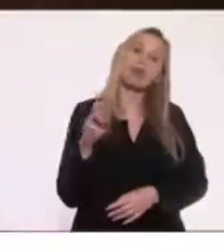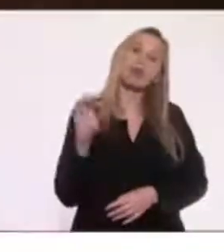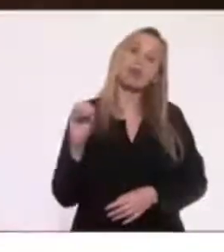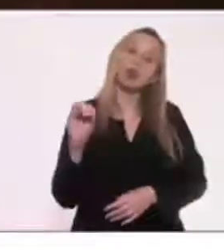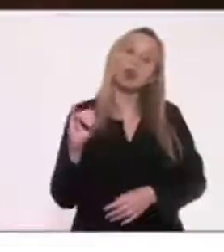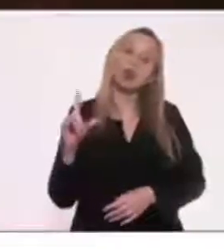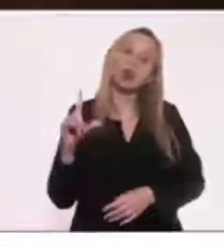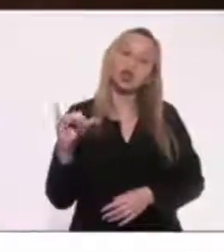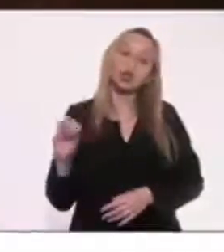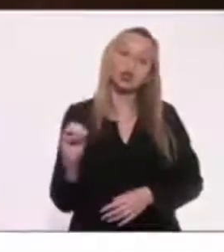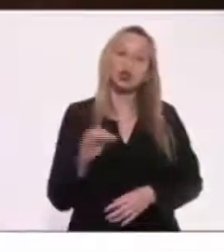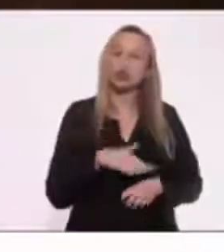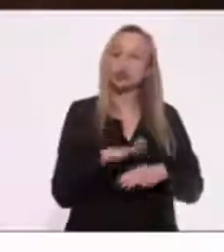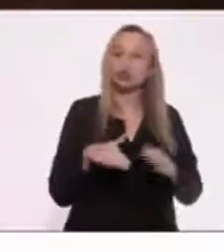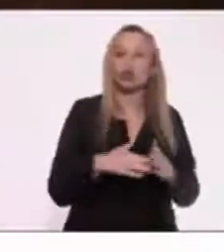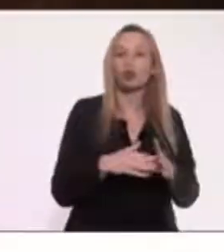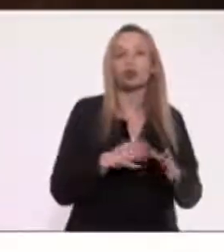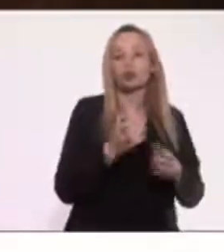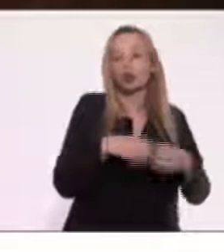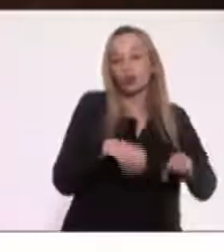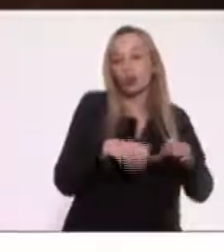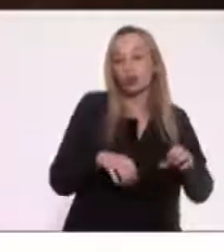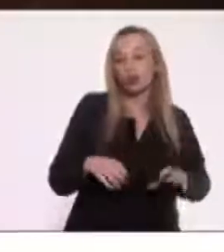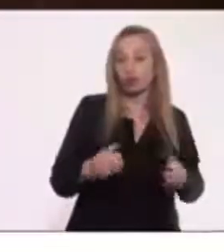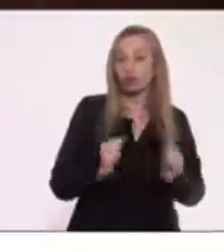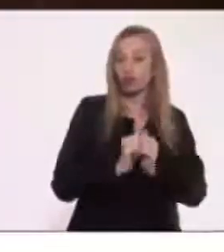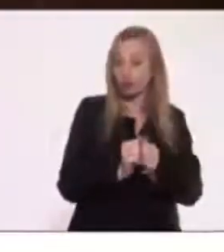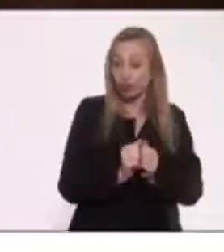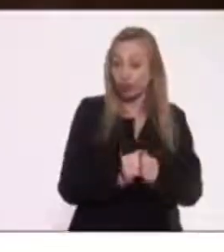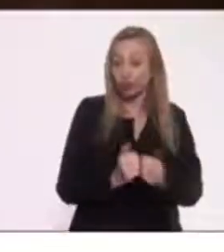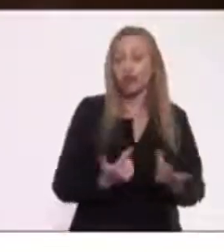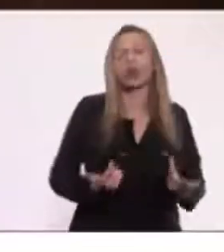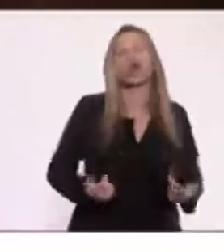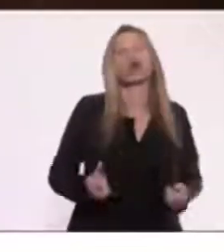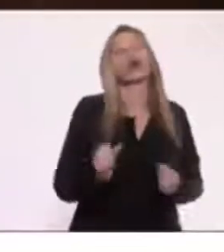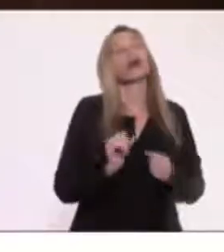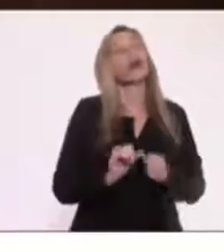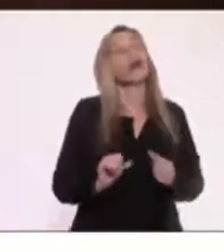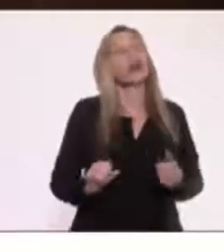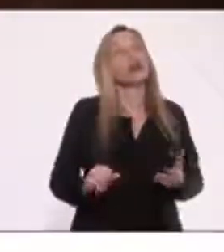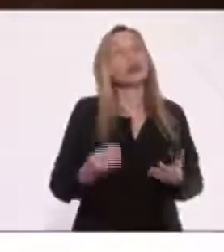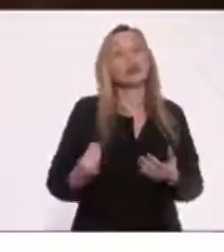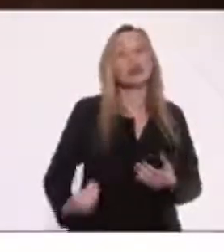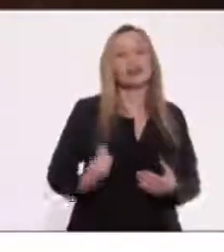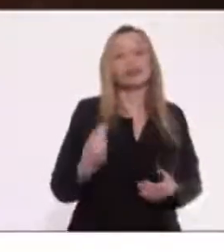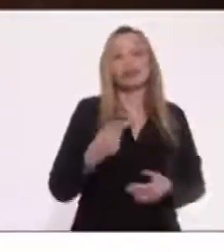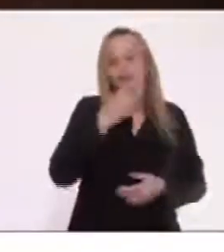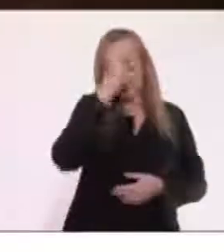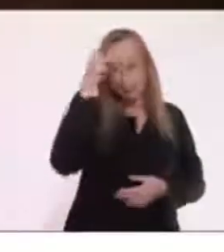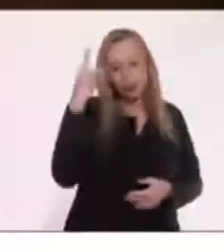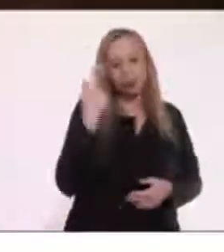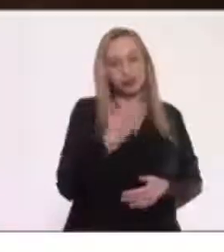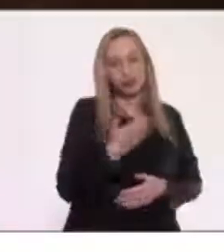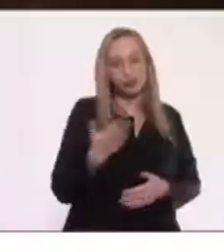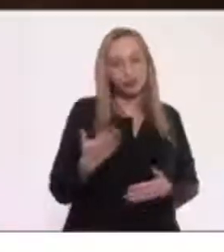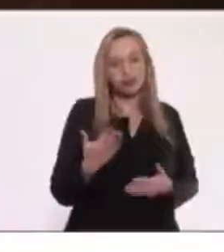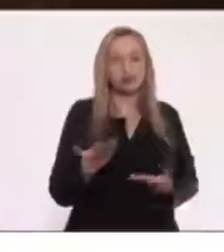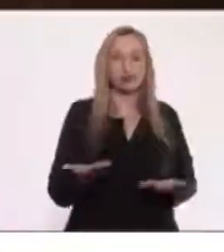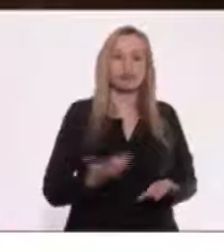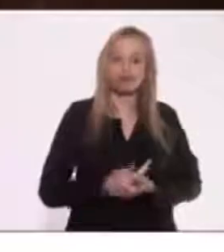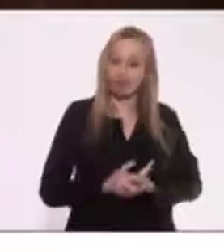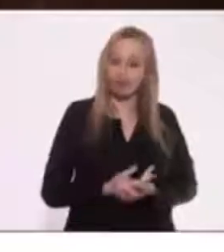os concursos estão judicializados, o que faz com que a vida dessas pessoas seja um